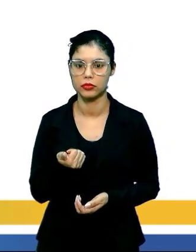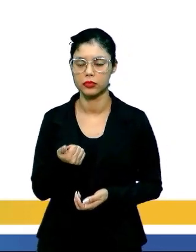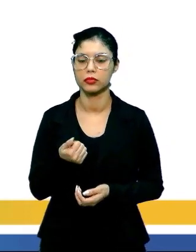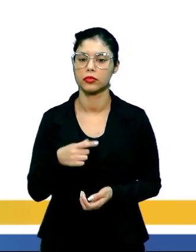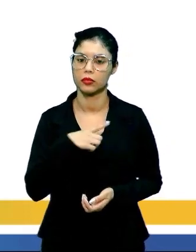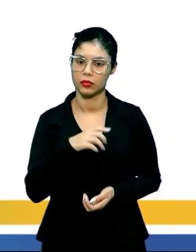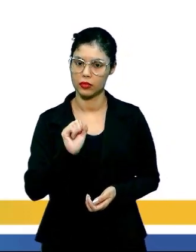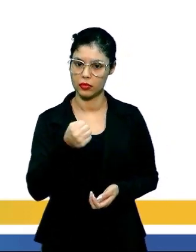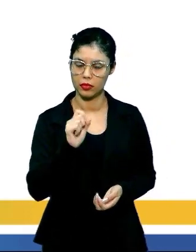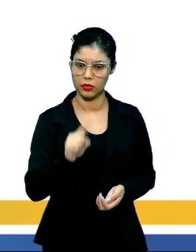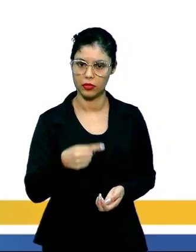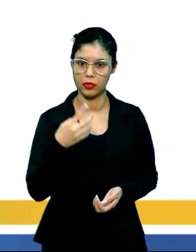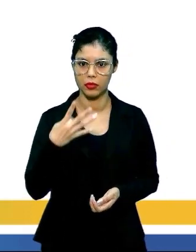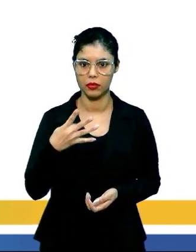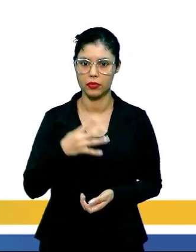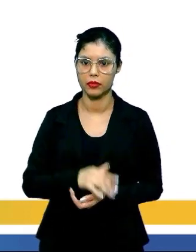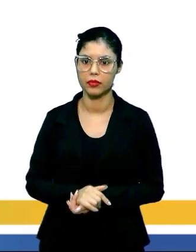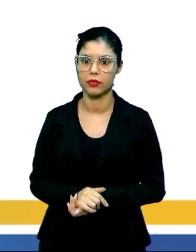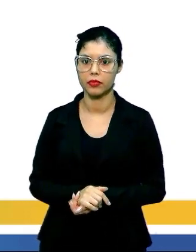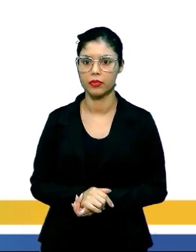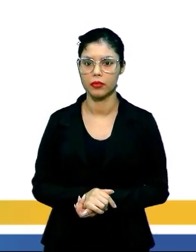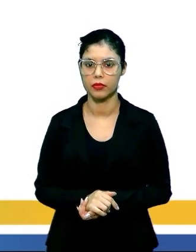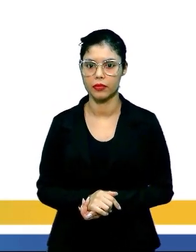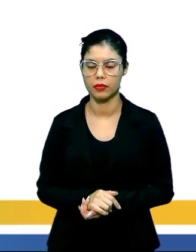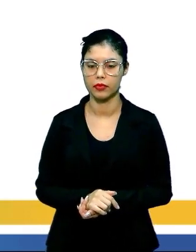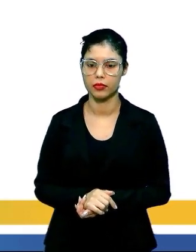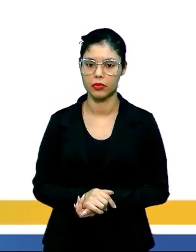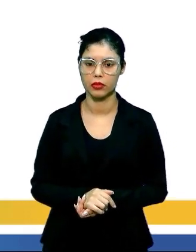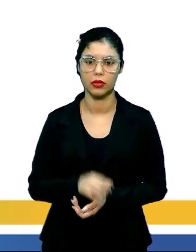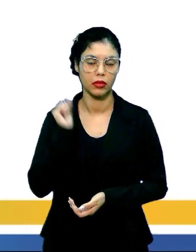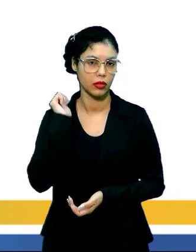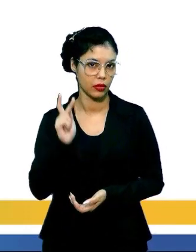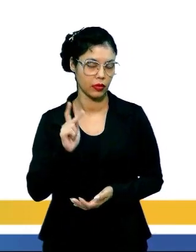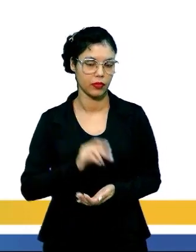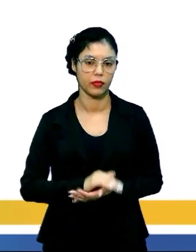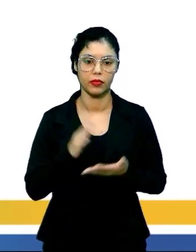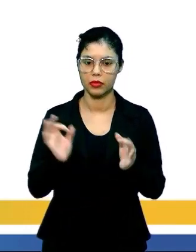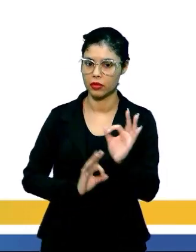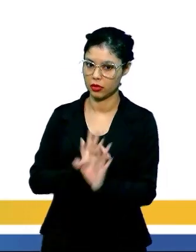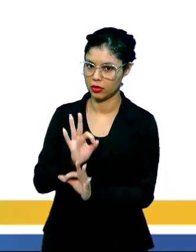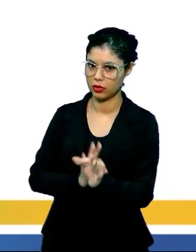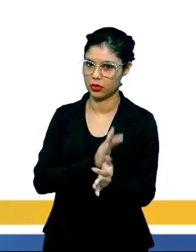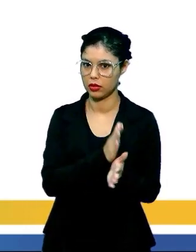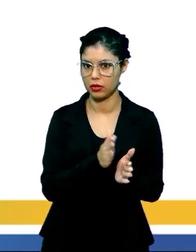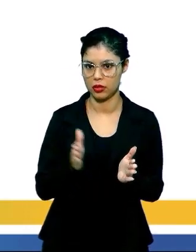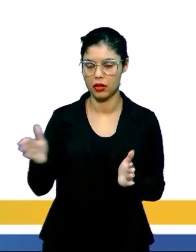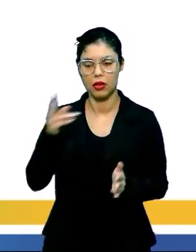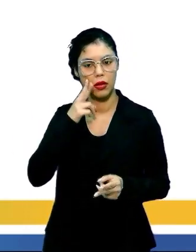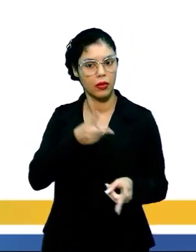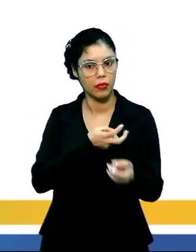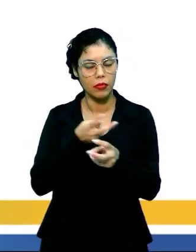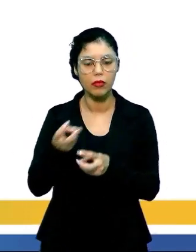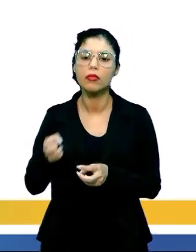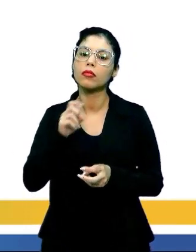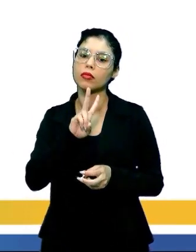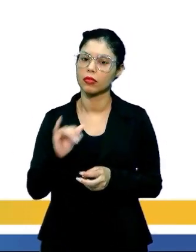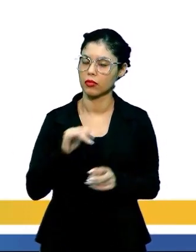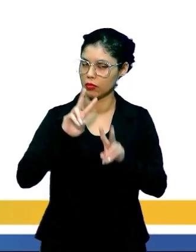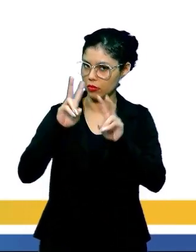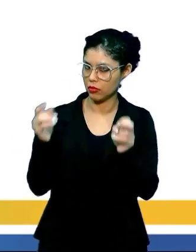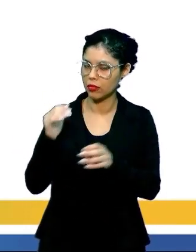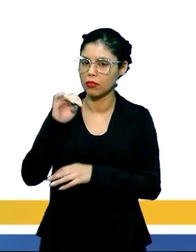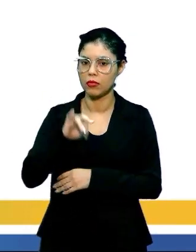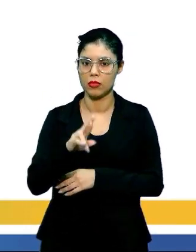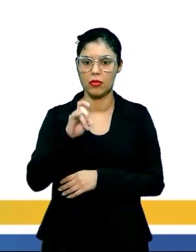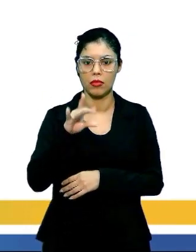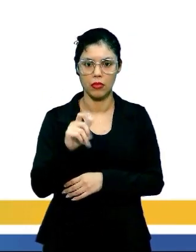que ele está obtendo aqui é de 8,4. Ok? Se organizar em ordem, você vai perceber que vai ser um termo